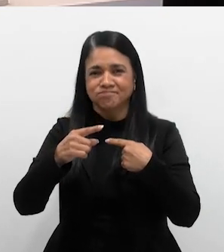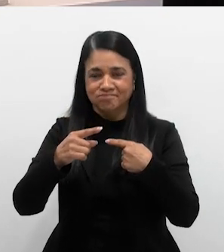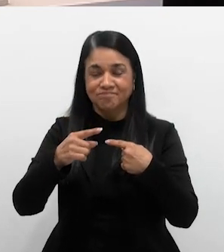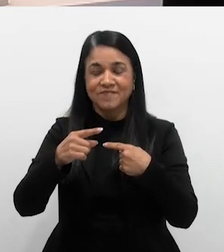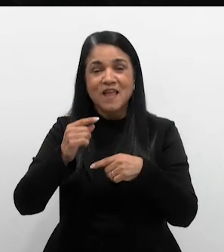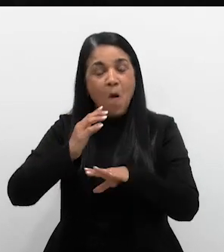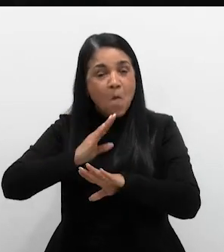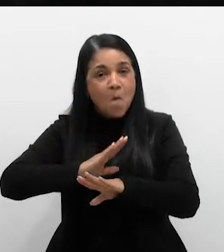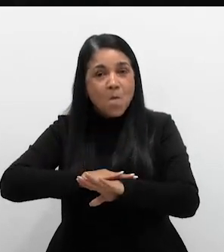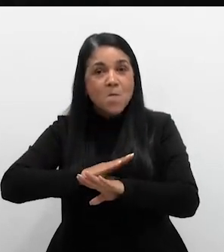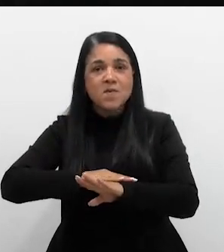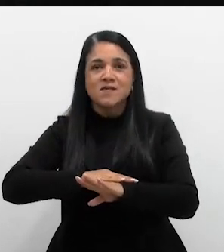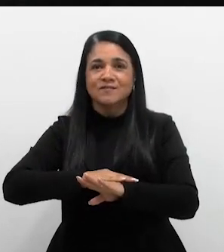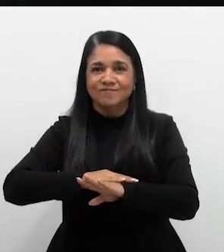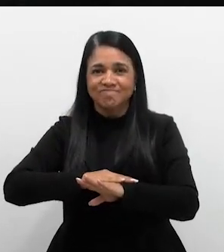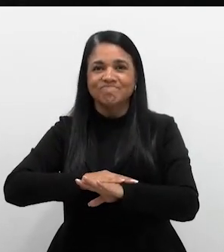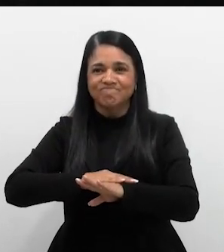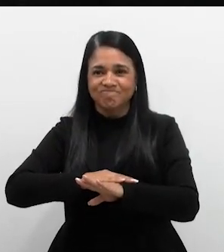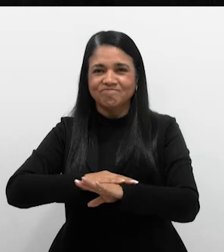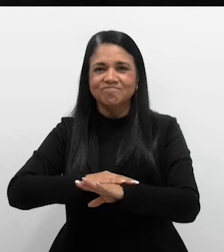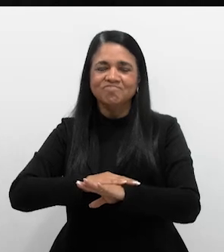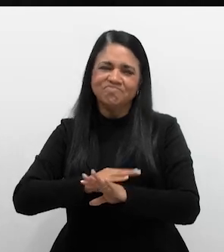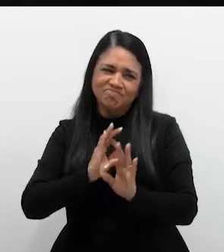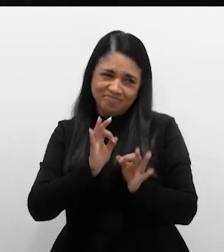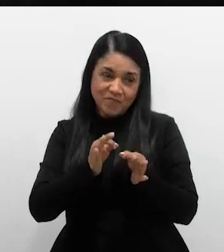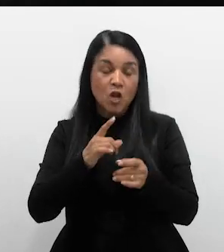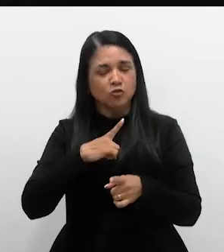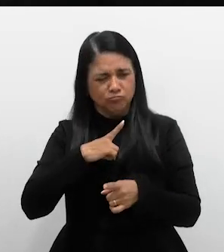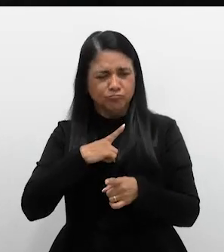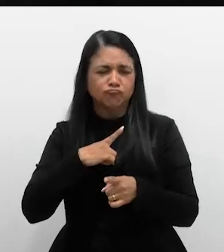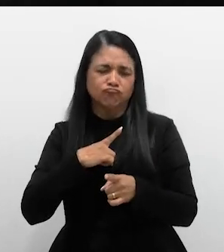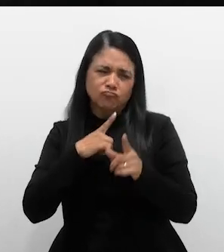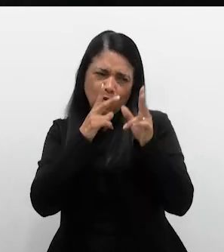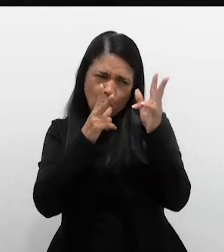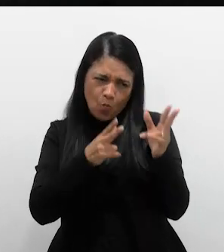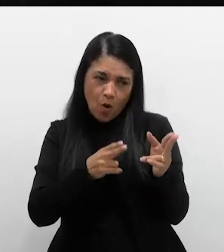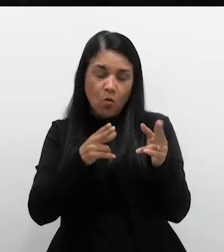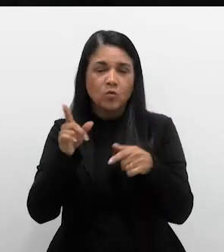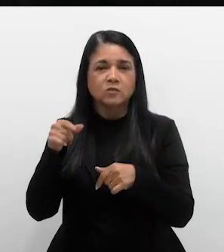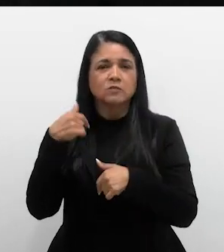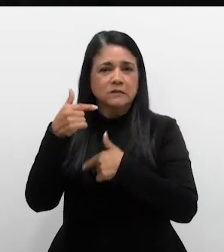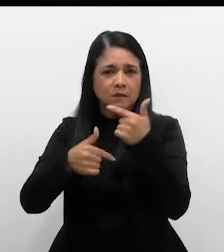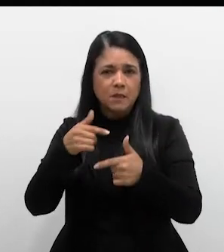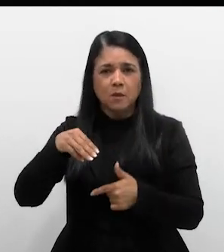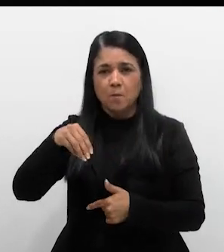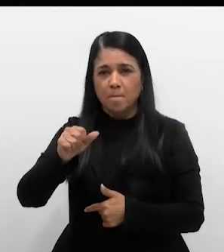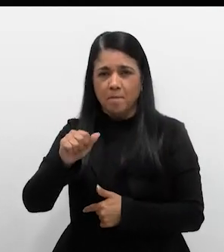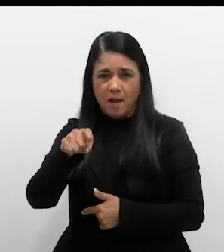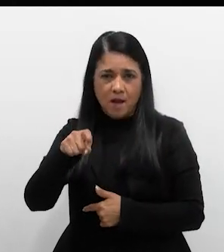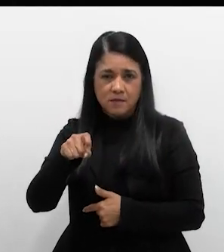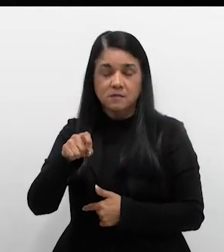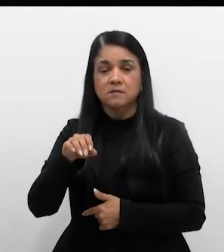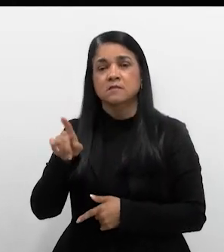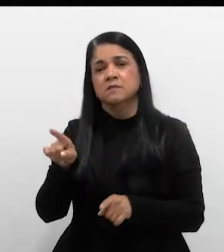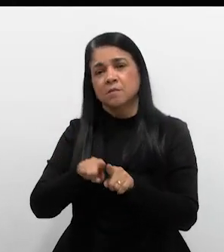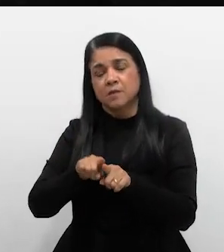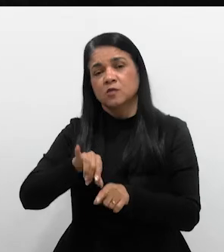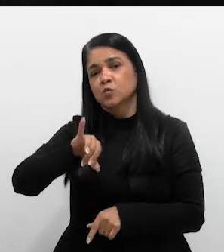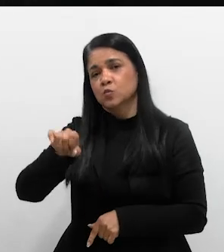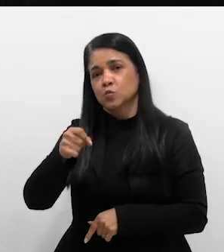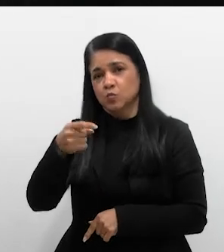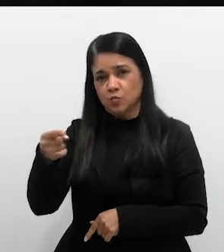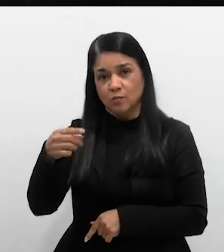essa hora, né? Esse momento, né? é. Certamente você teve, como eu tive esse momento, Sim, quando eu sim. trabalhava com o Max, com o Joãozinho 30,